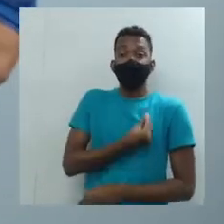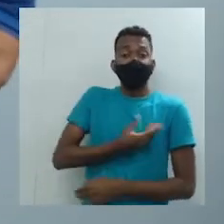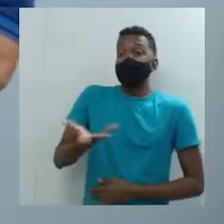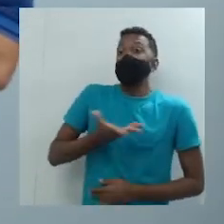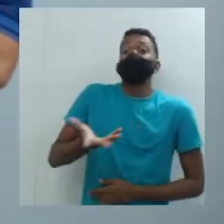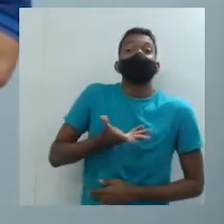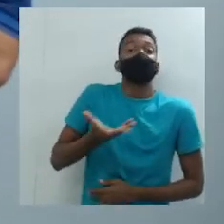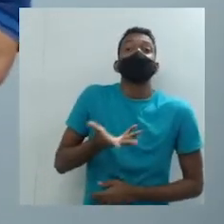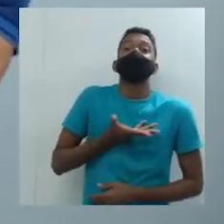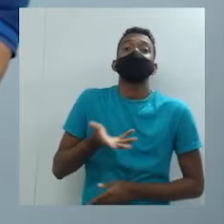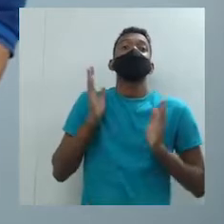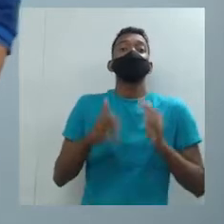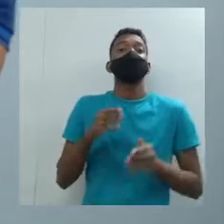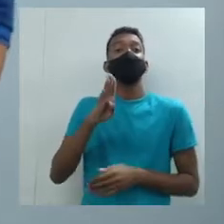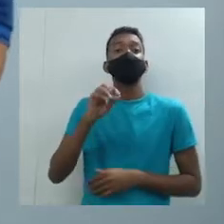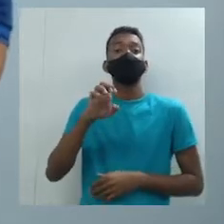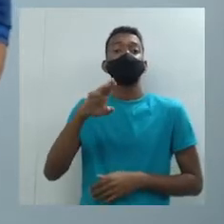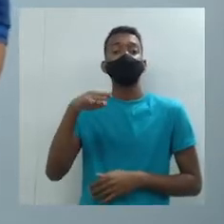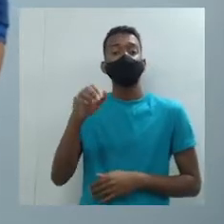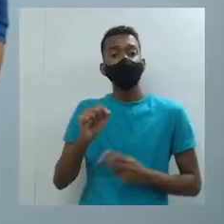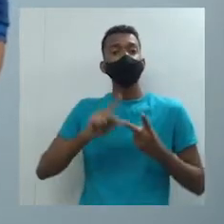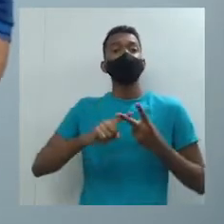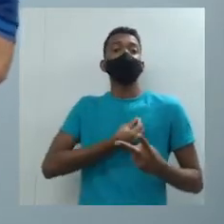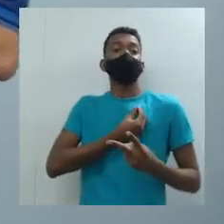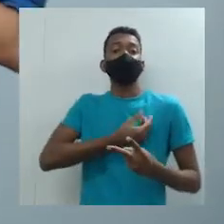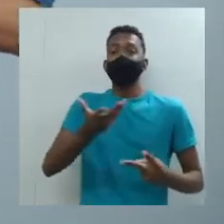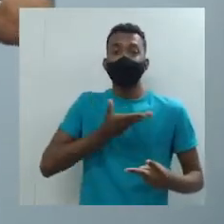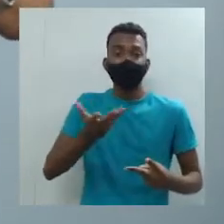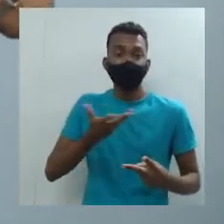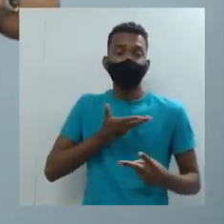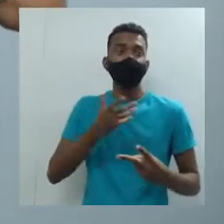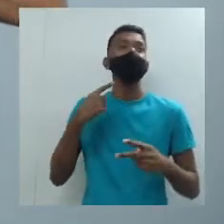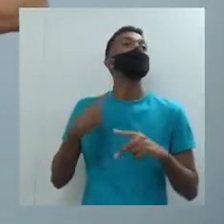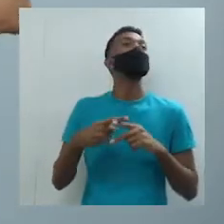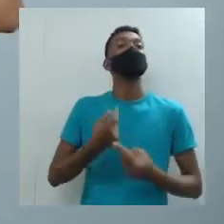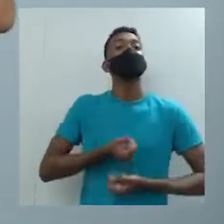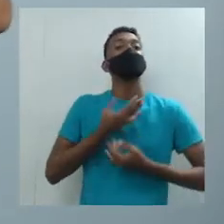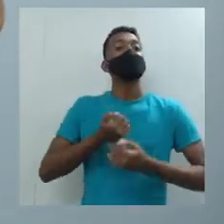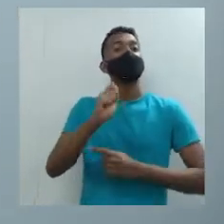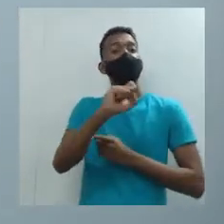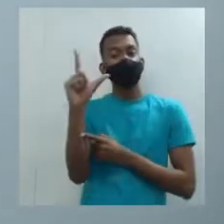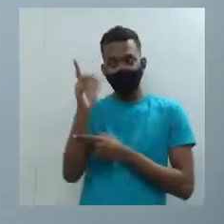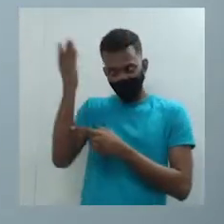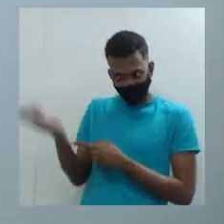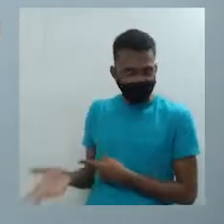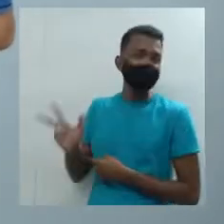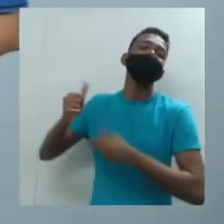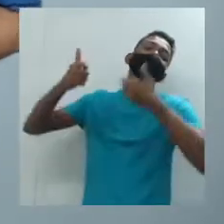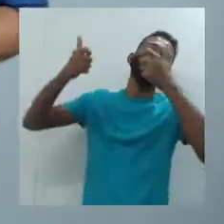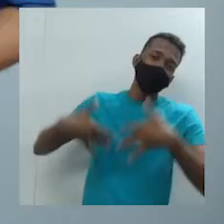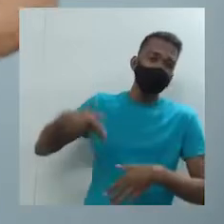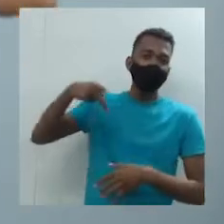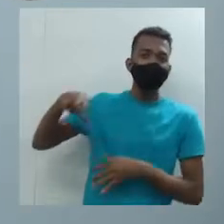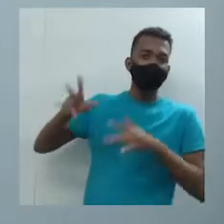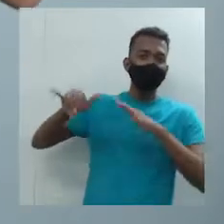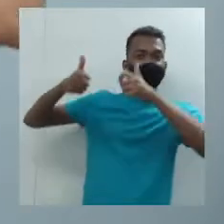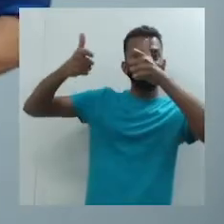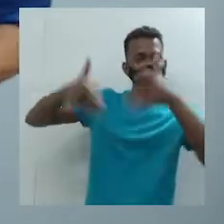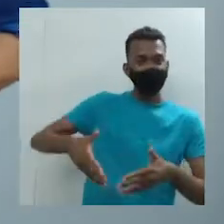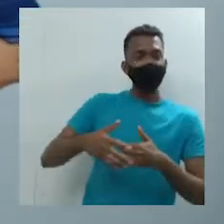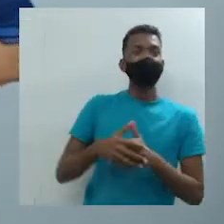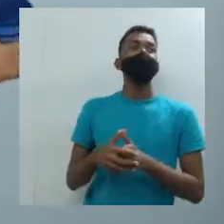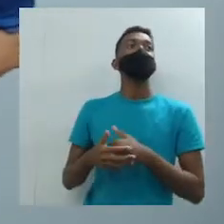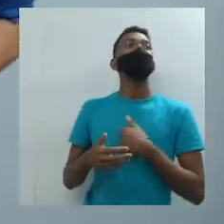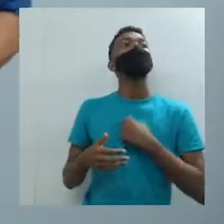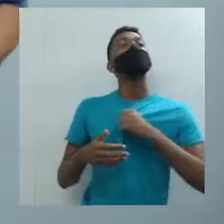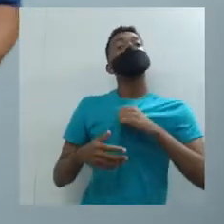um boêmio, Isso. pressa de viver. Isso. Porque o poeta do azul, ele, o professor vai explicar. Mais adiante nós vamos explicar.